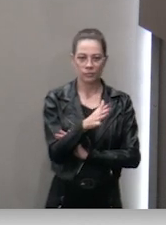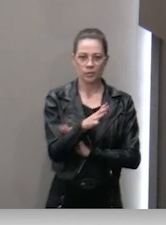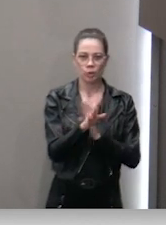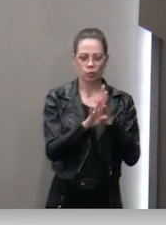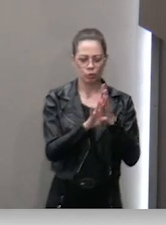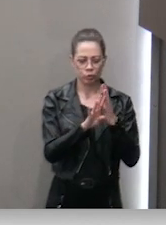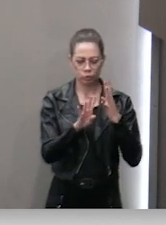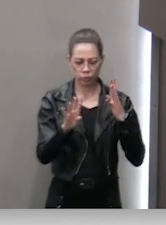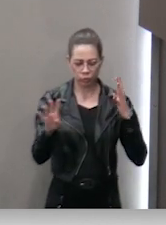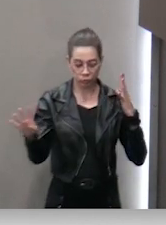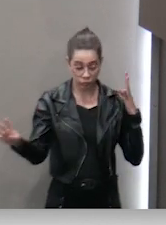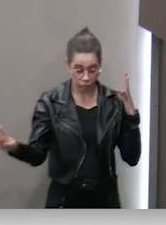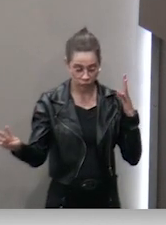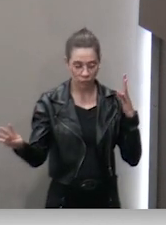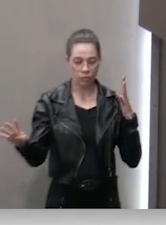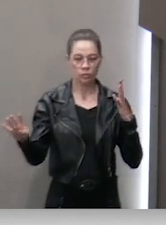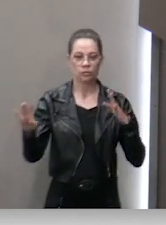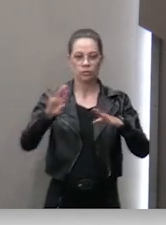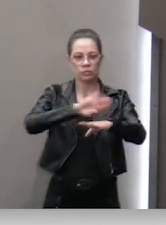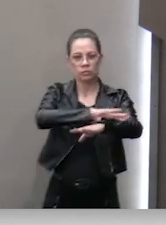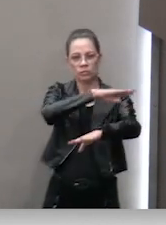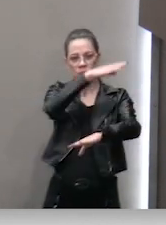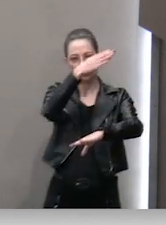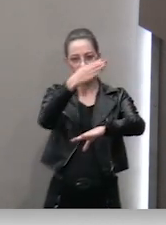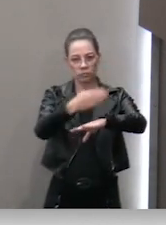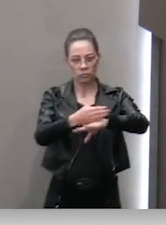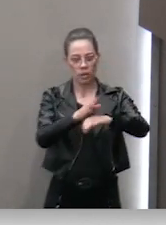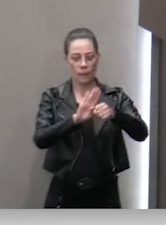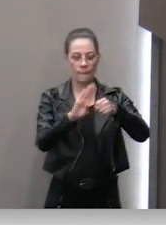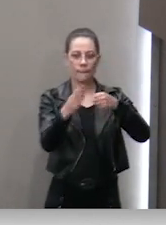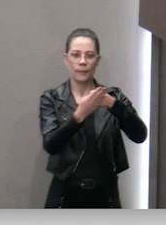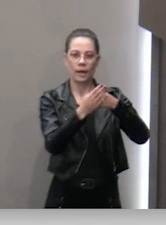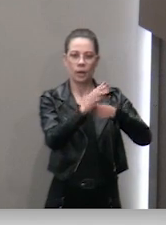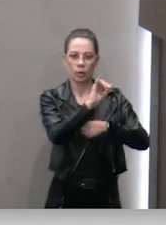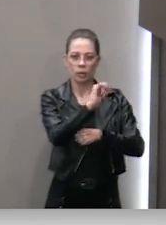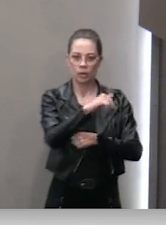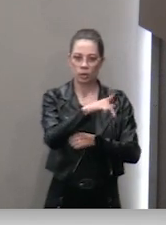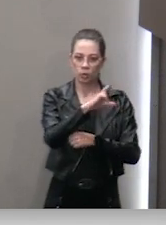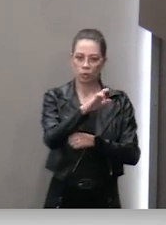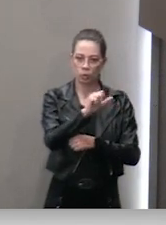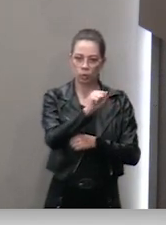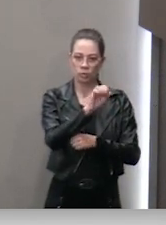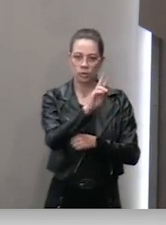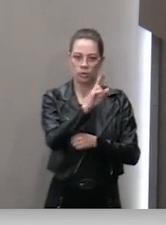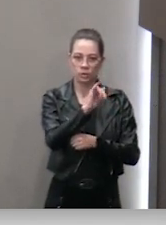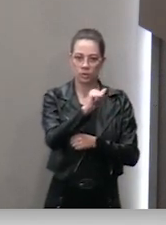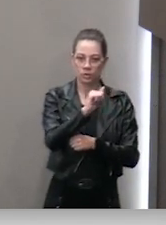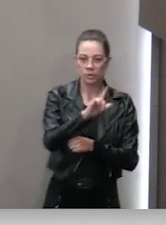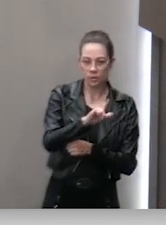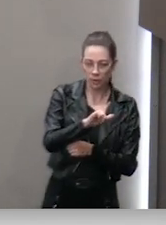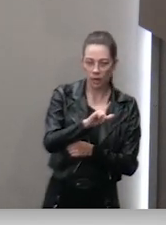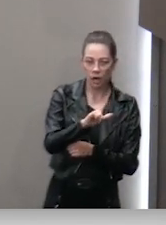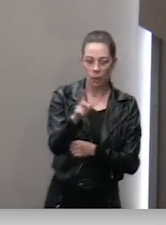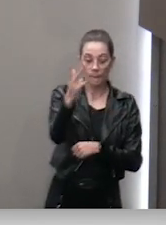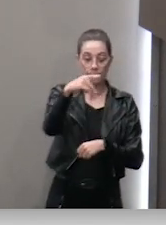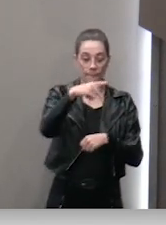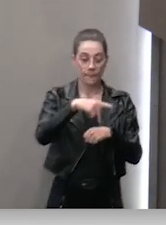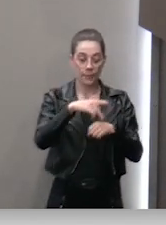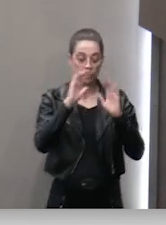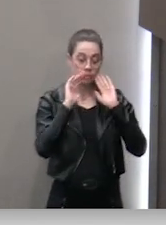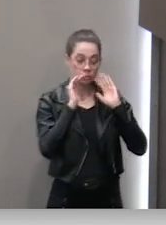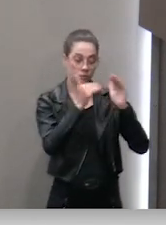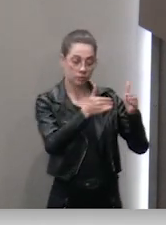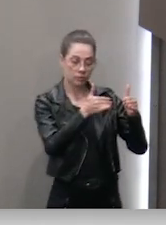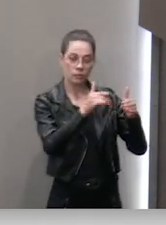rasgando aquela terra no alto do nosso distrito industrial, para esperar uma das principais indústrias do país. E